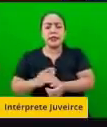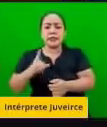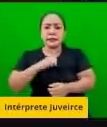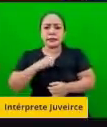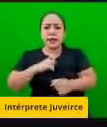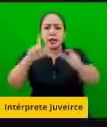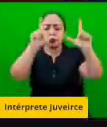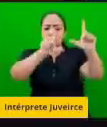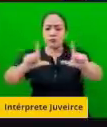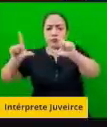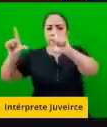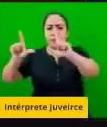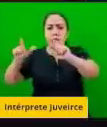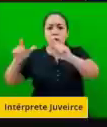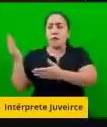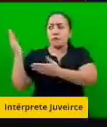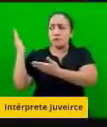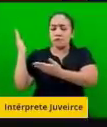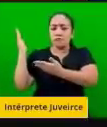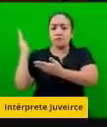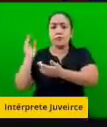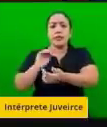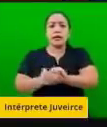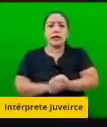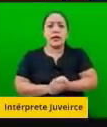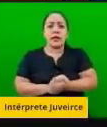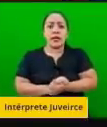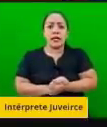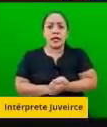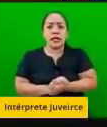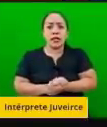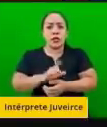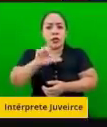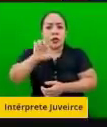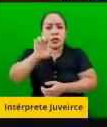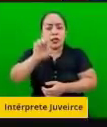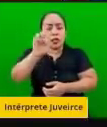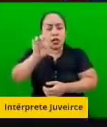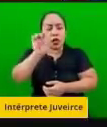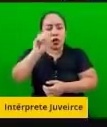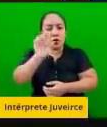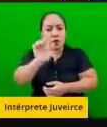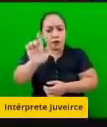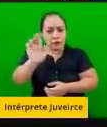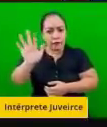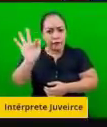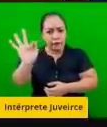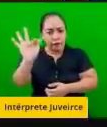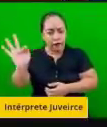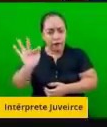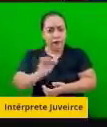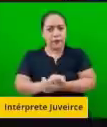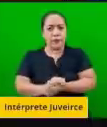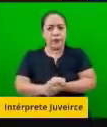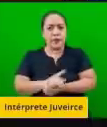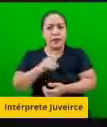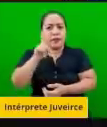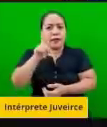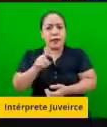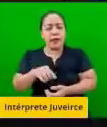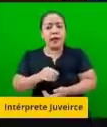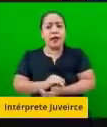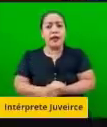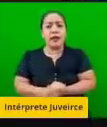clássica citação do Le Goff, né, referente à concepção de documento histórico. Então, de acordo com o Le